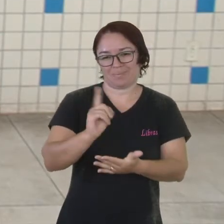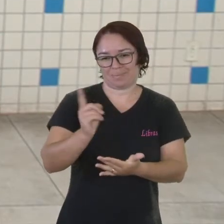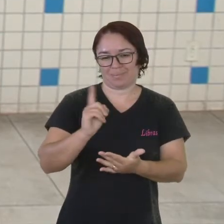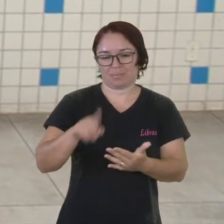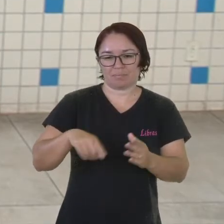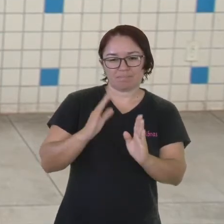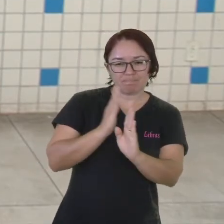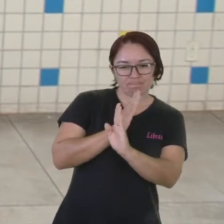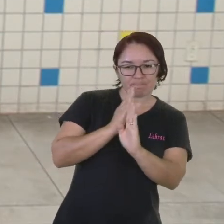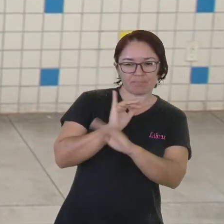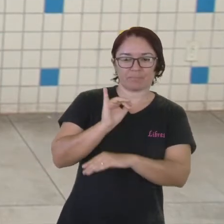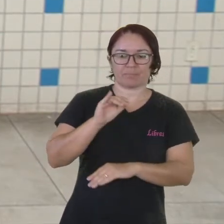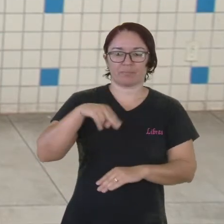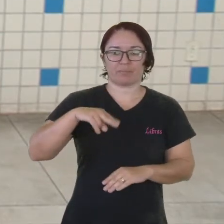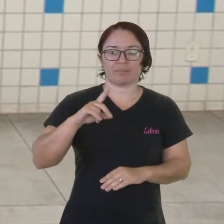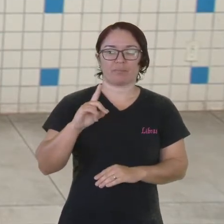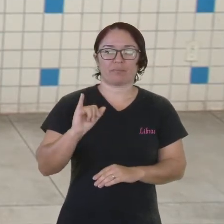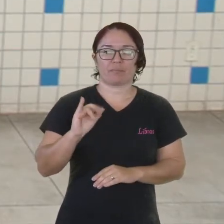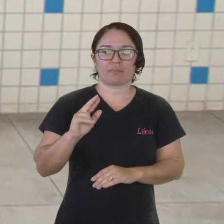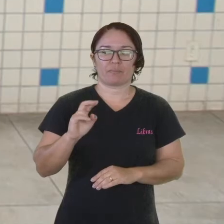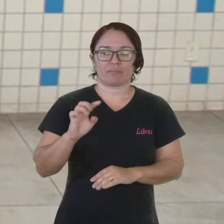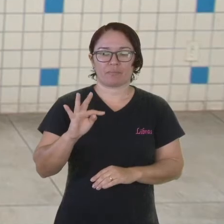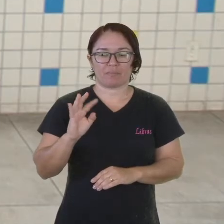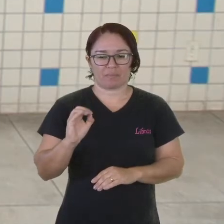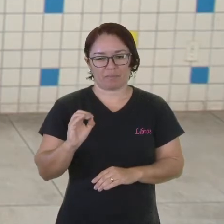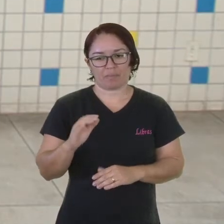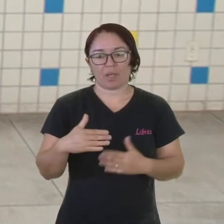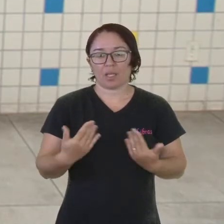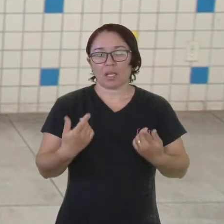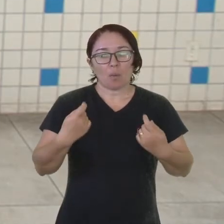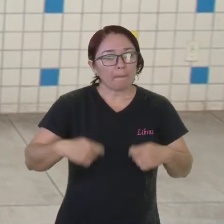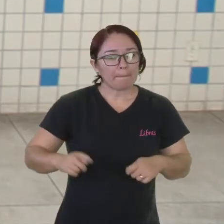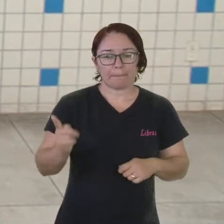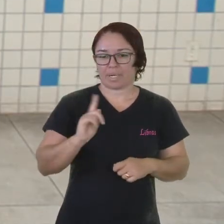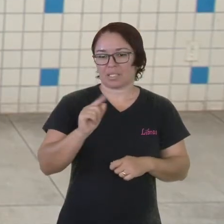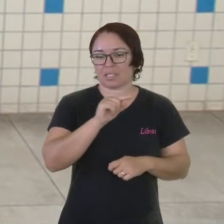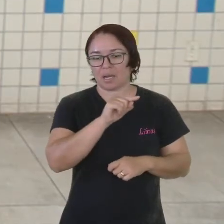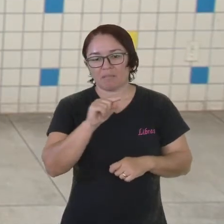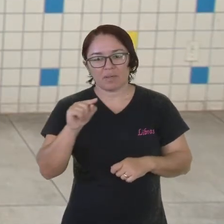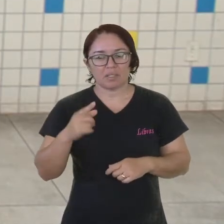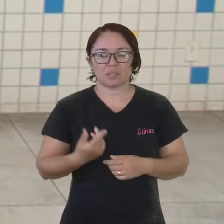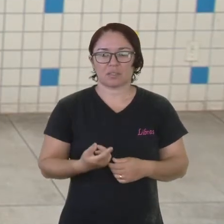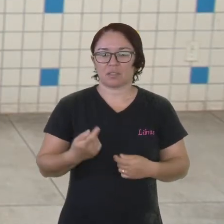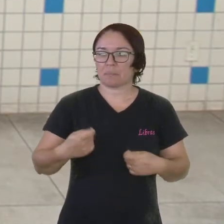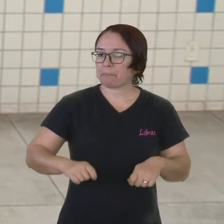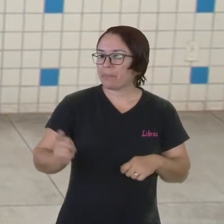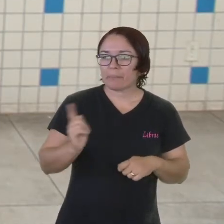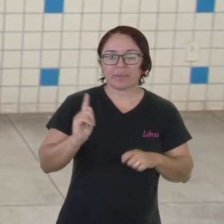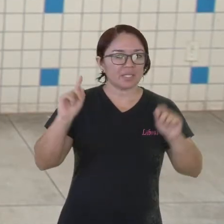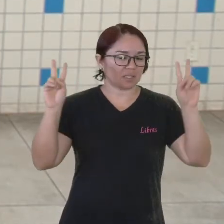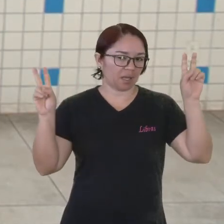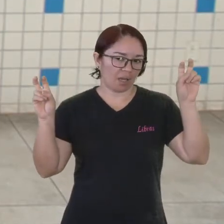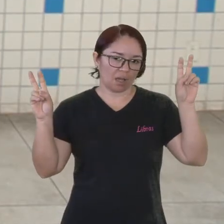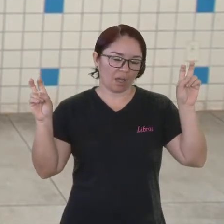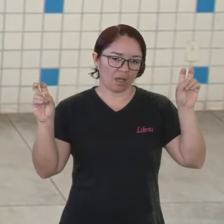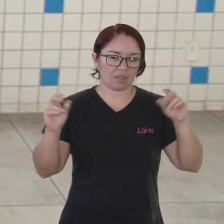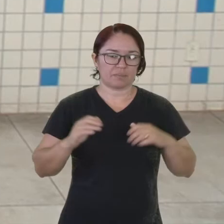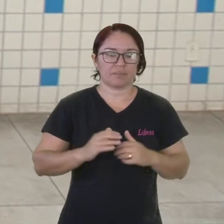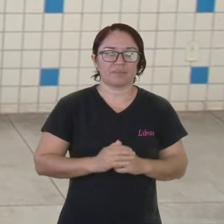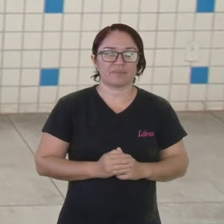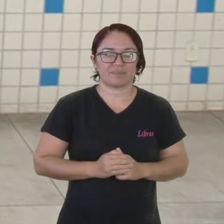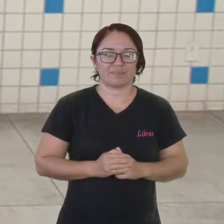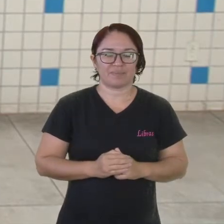indireto, não são empregados travessões ou aspas para indicar as falas.